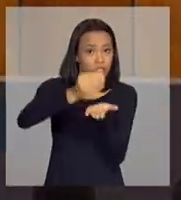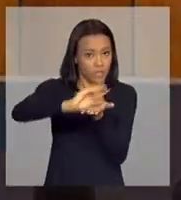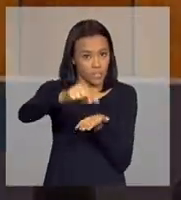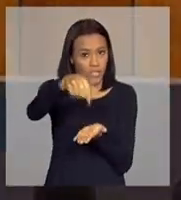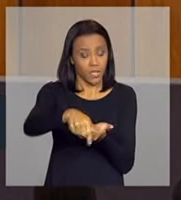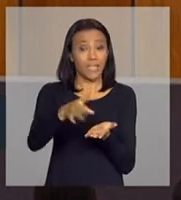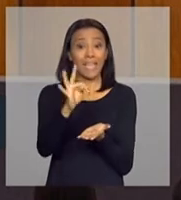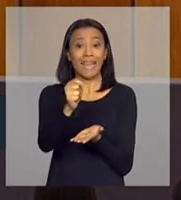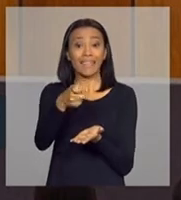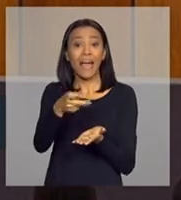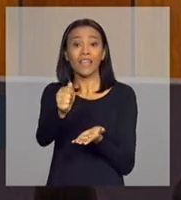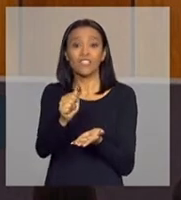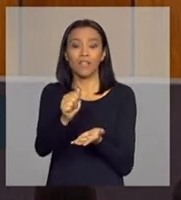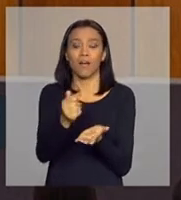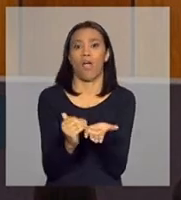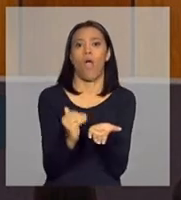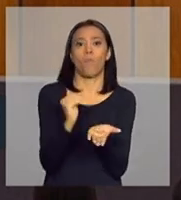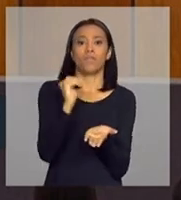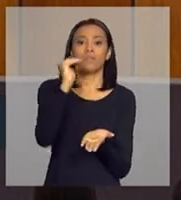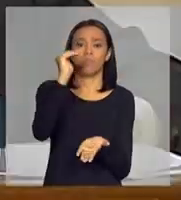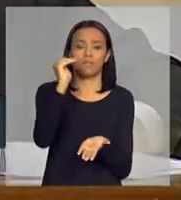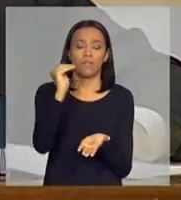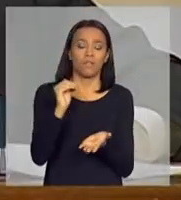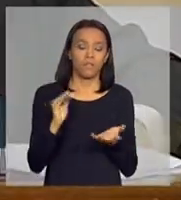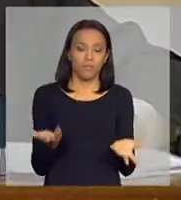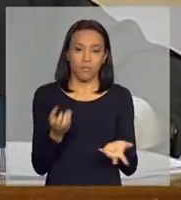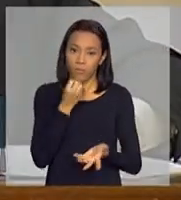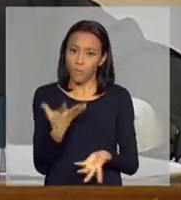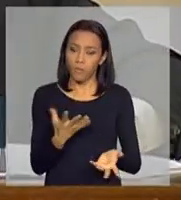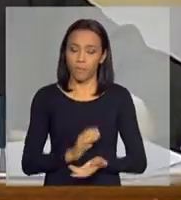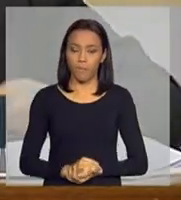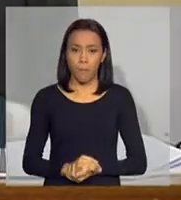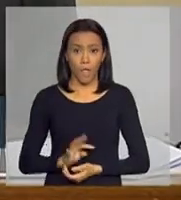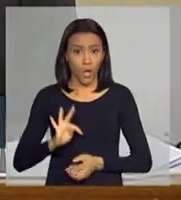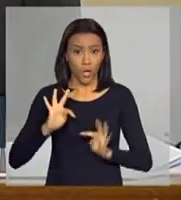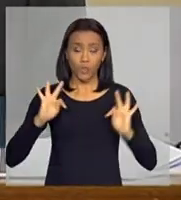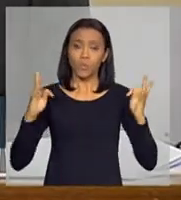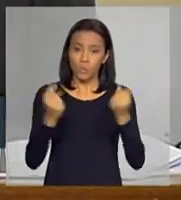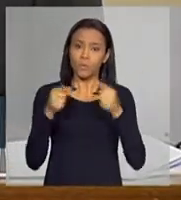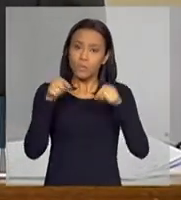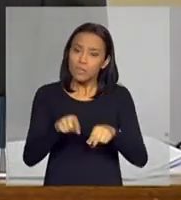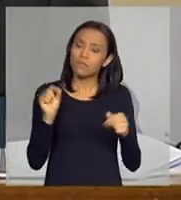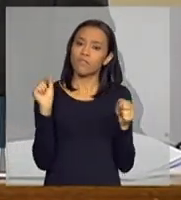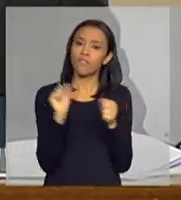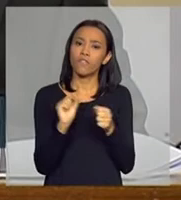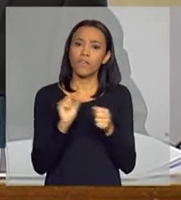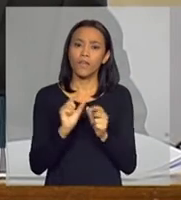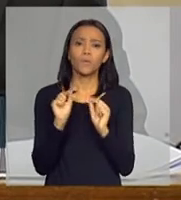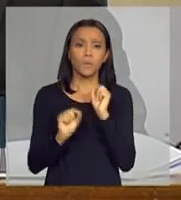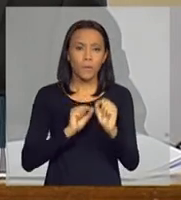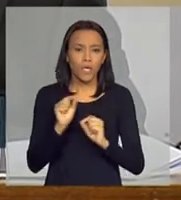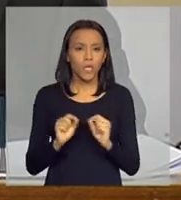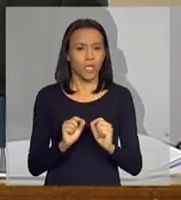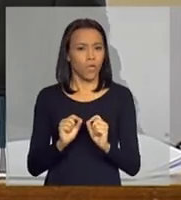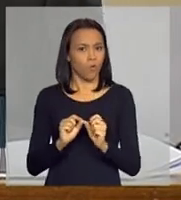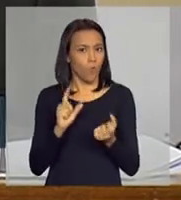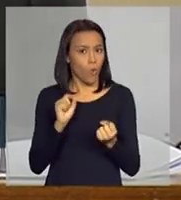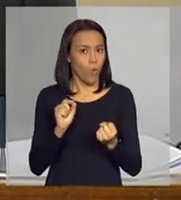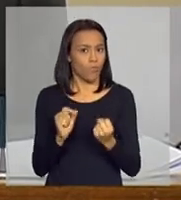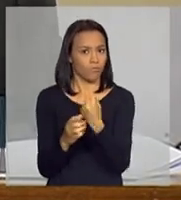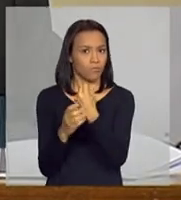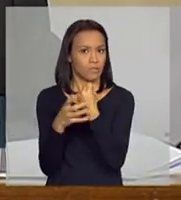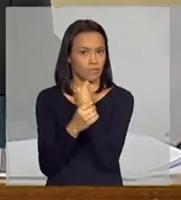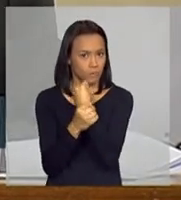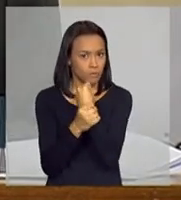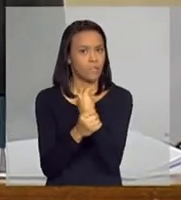taxa de investimento no país bom tudo isso está sendo feito com solidez fiscal